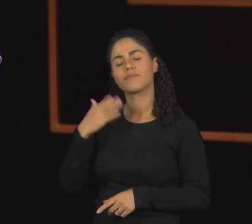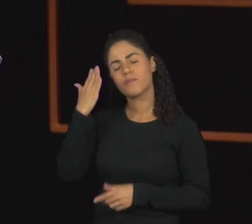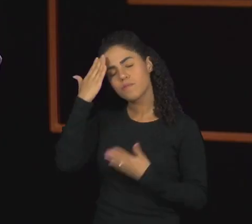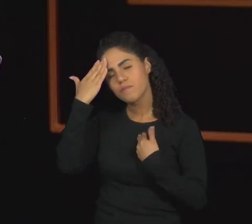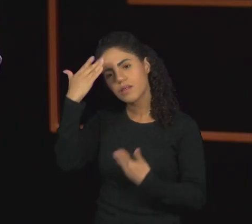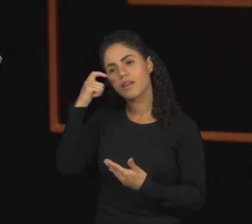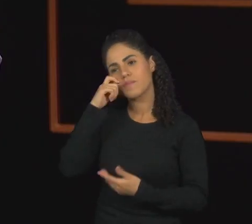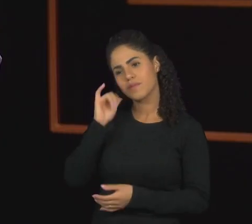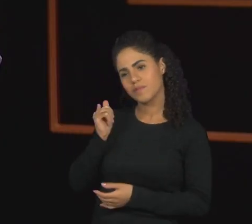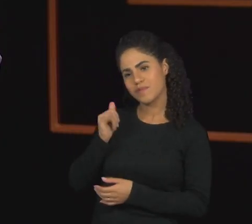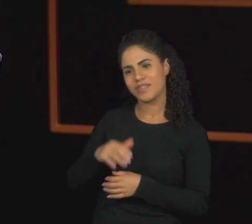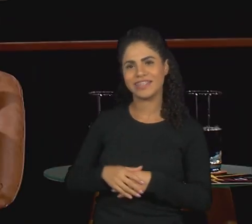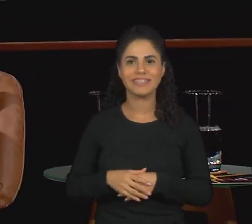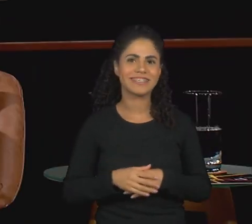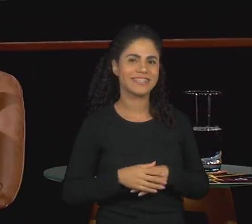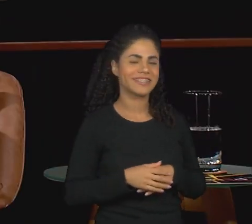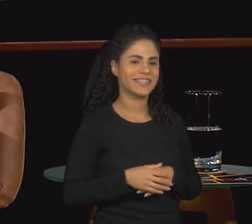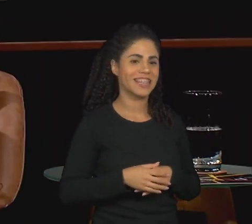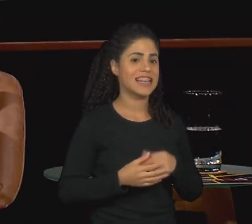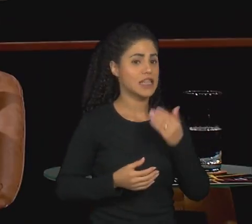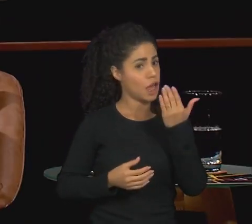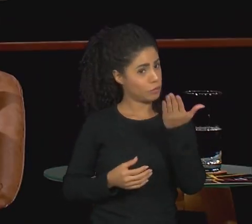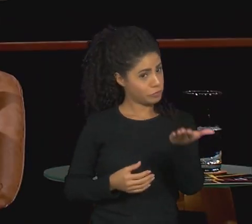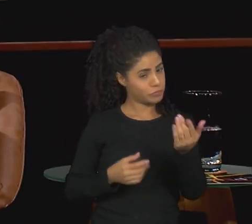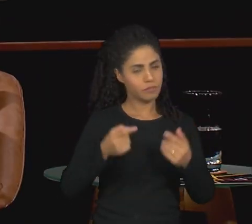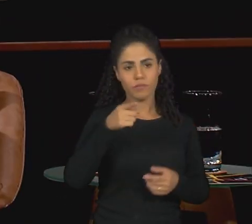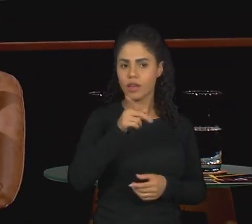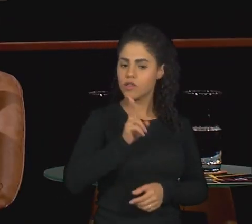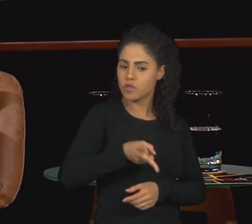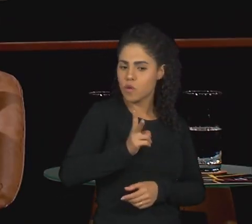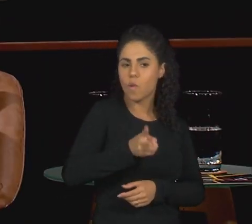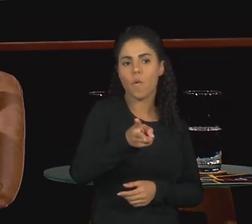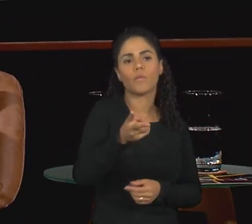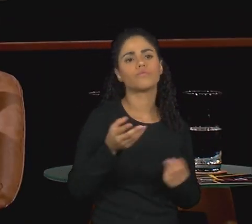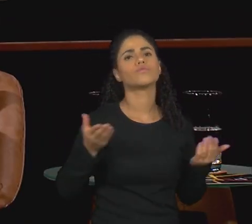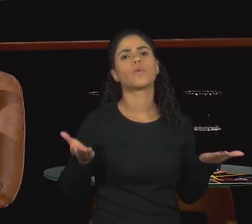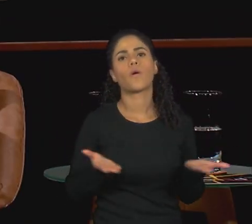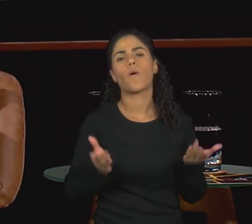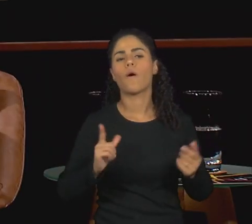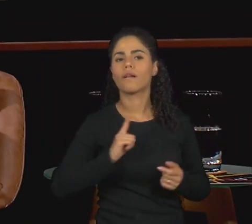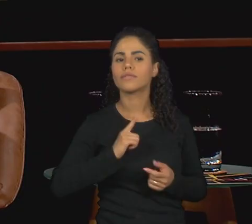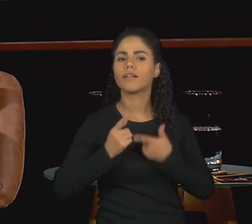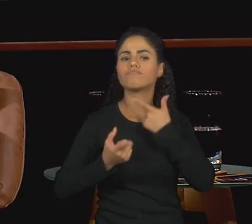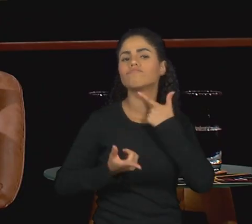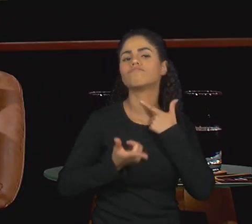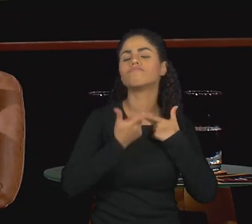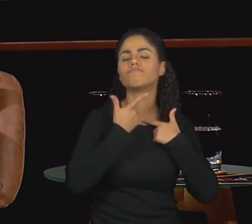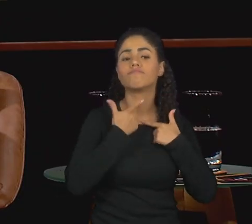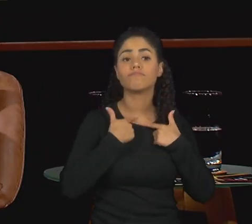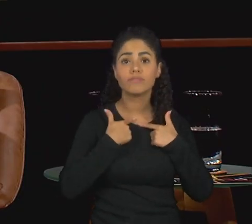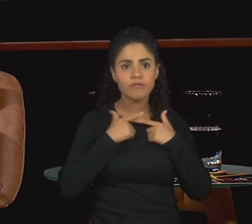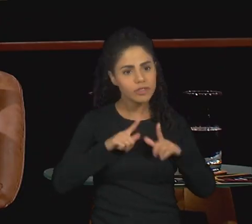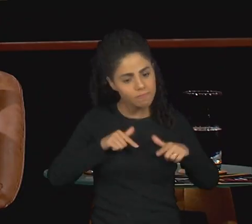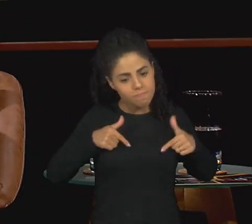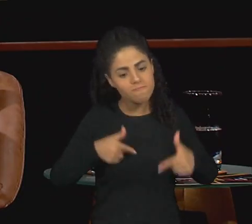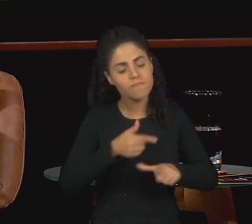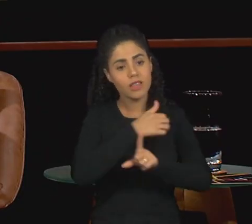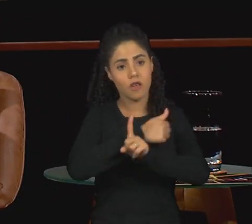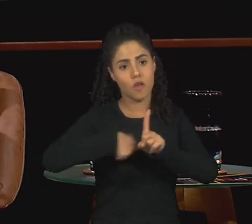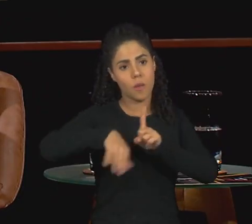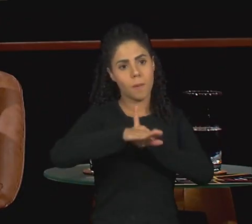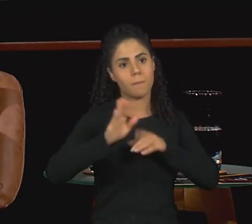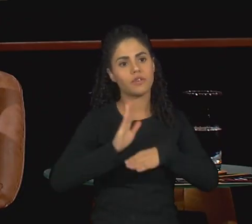depoimento. Caio, bom, você continuou tendo uma forte atuação aí como voluntário de causas sociais. Você fez algum trabalho